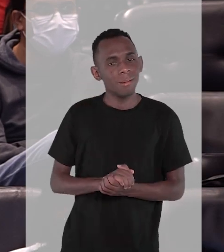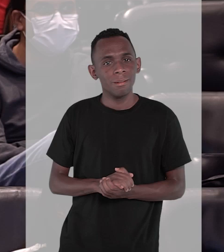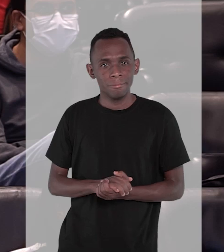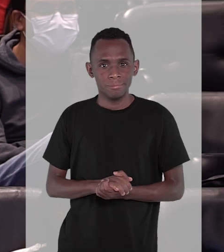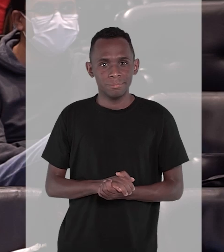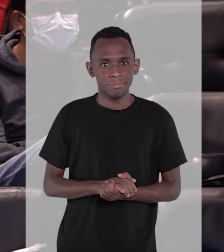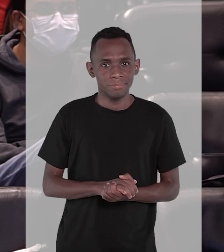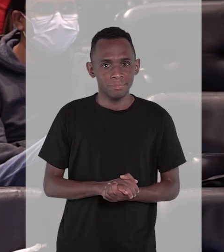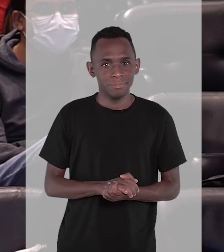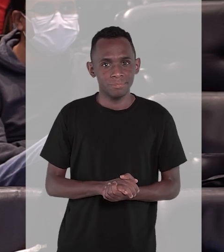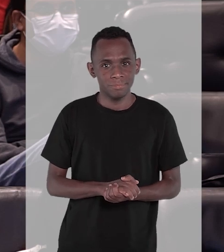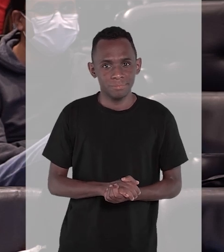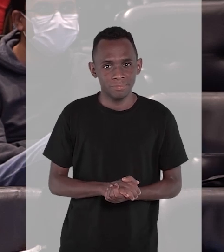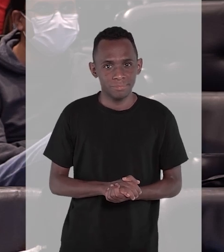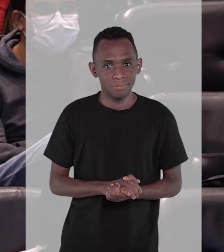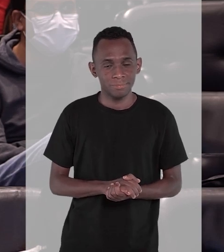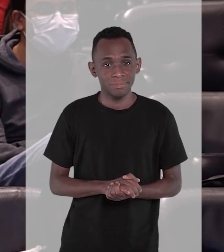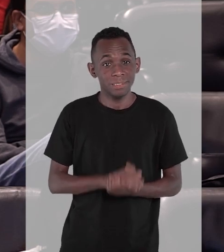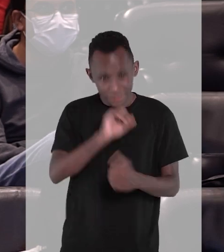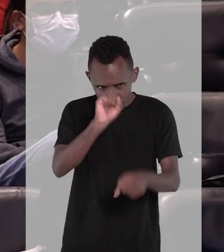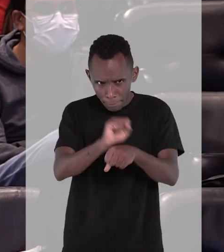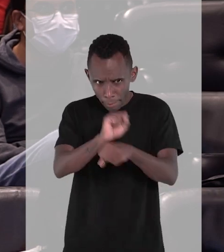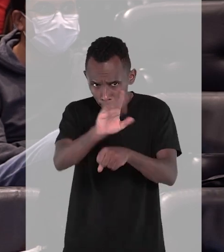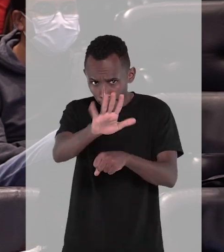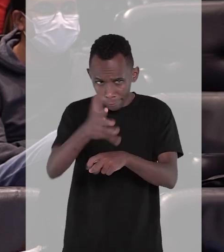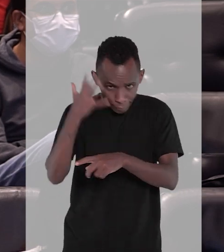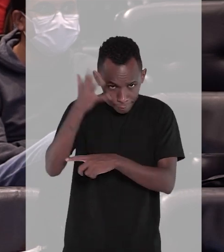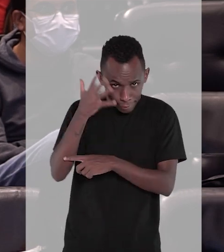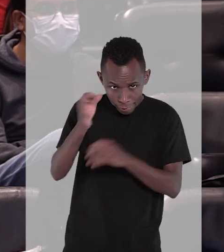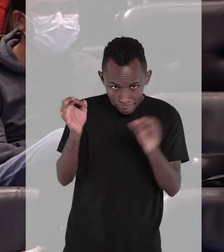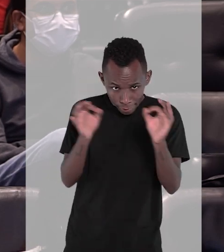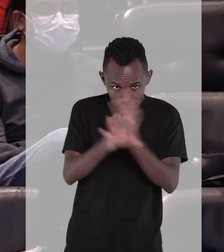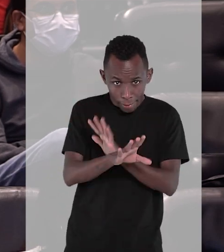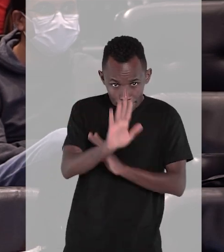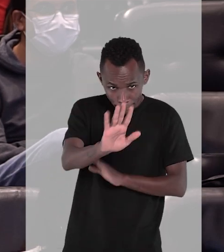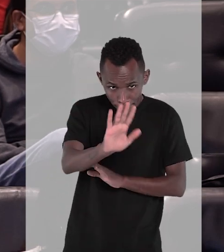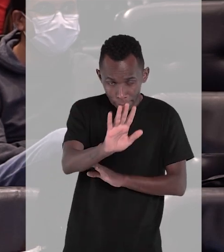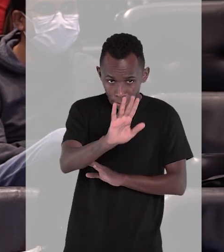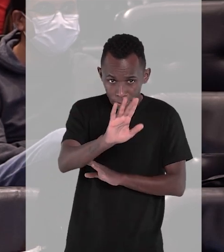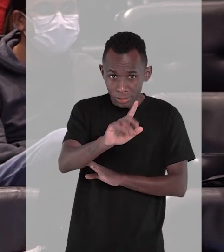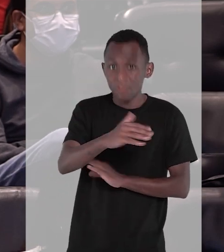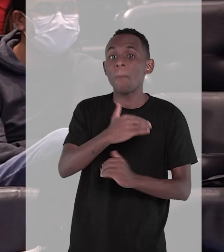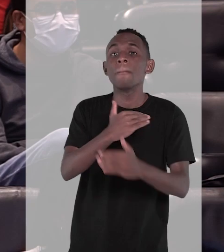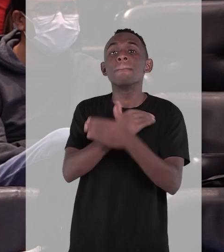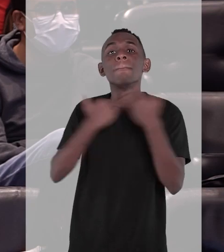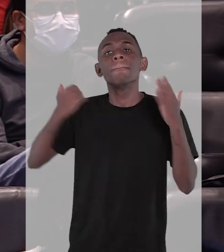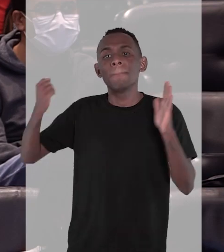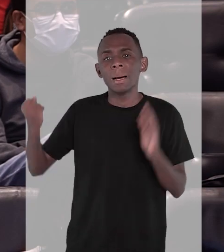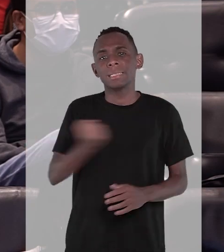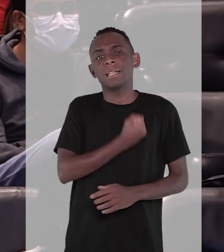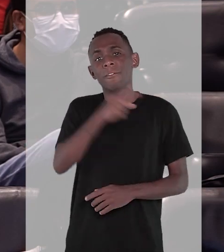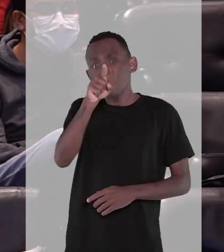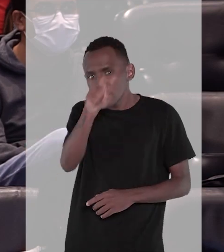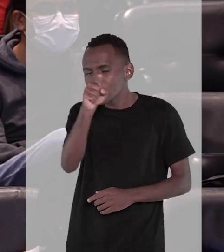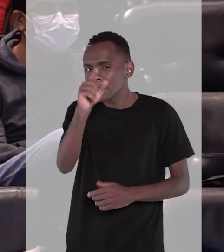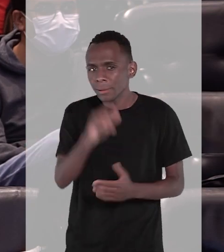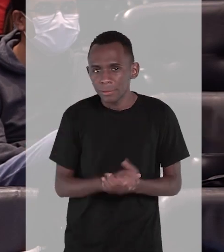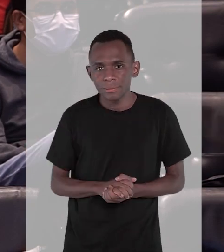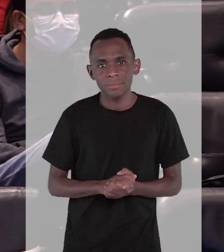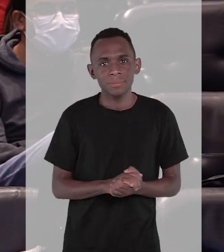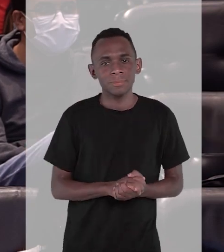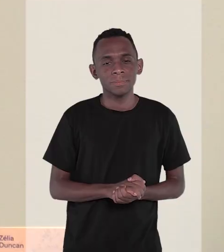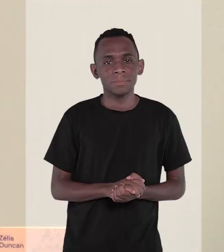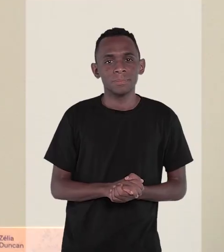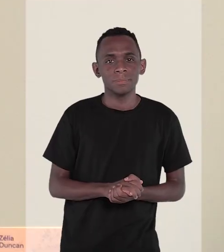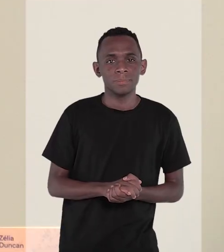de crueldade. Tá? Assim que isso aqui acabar, assim não vai ter testemunha, eu vou matar você. Estou contando com